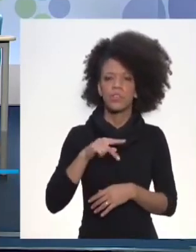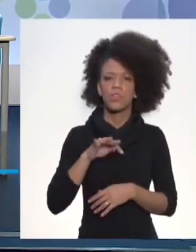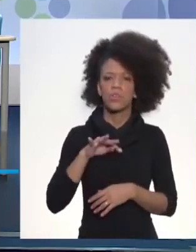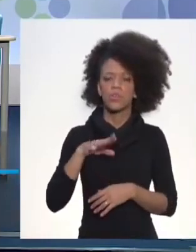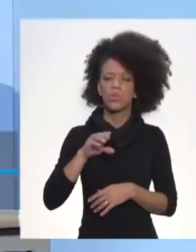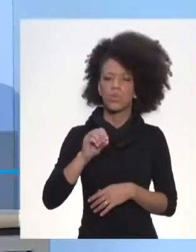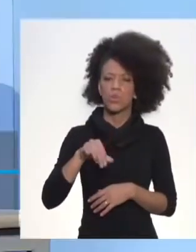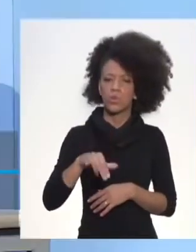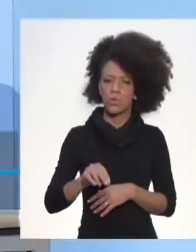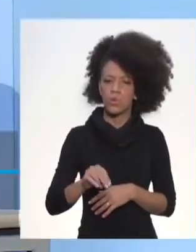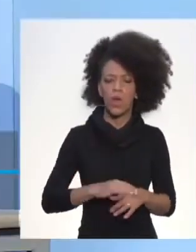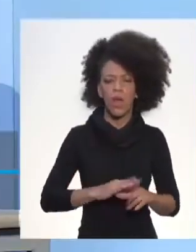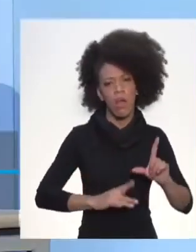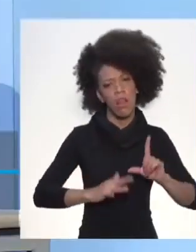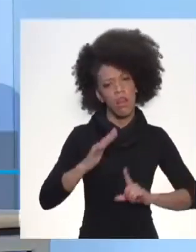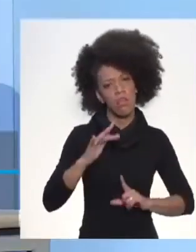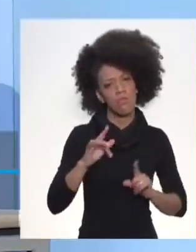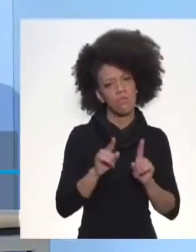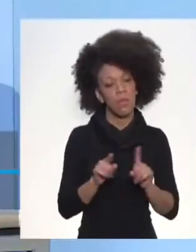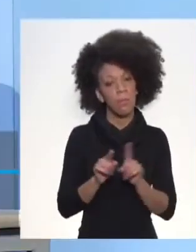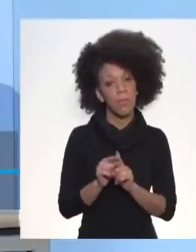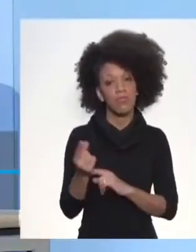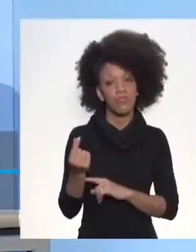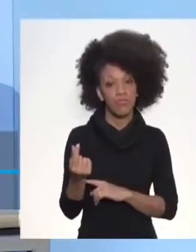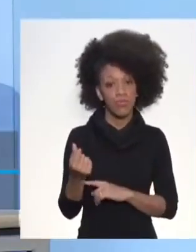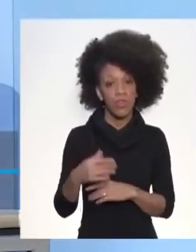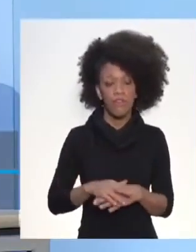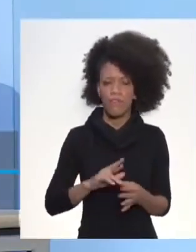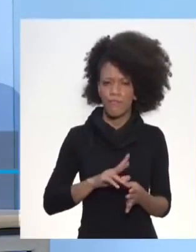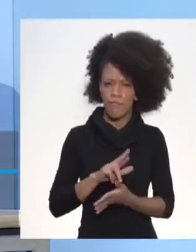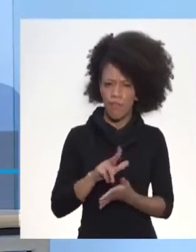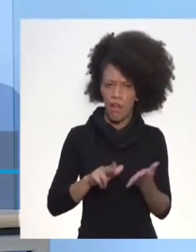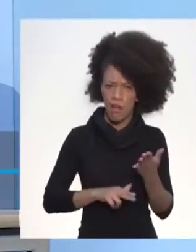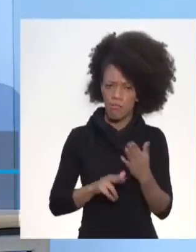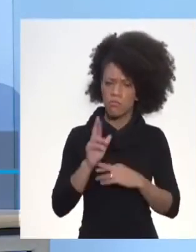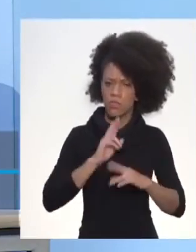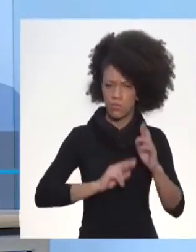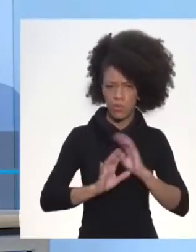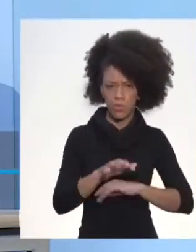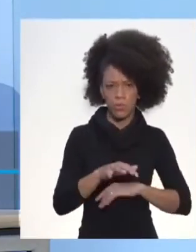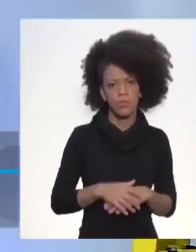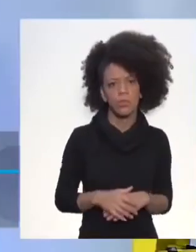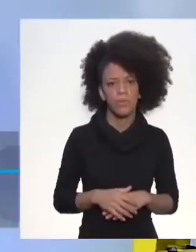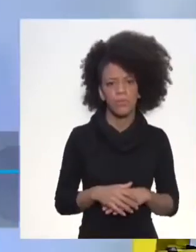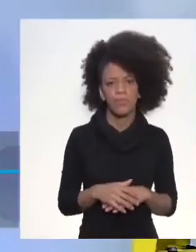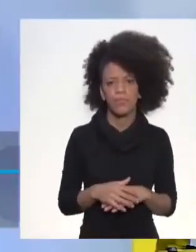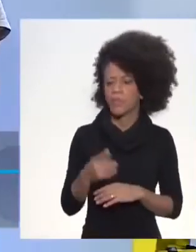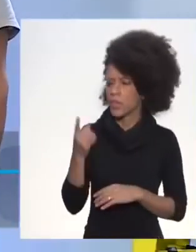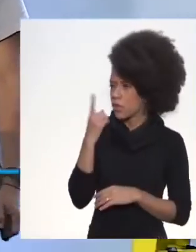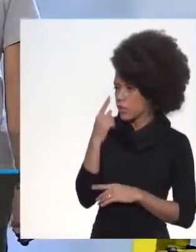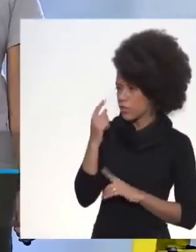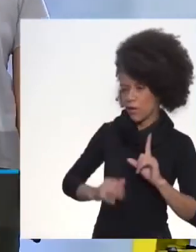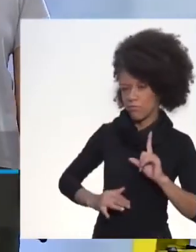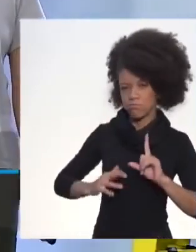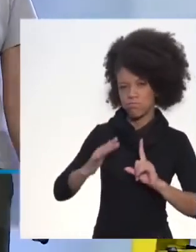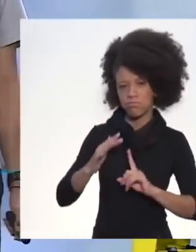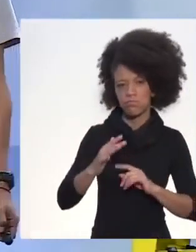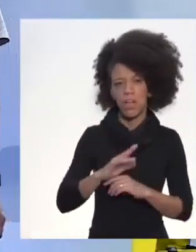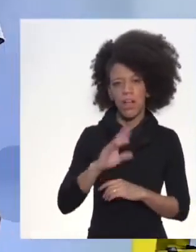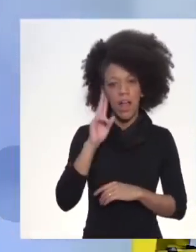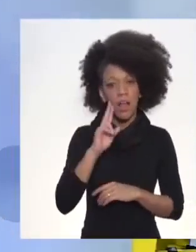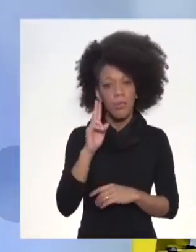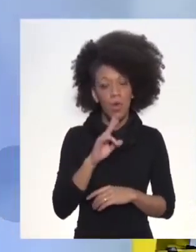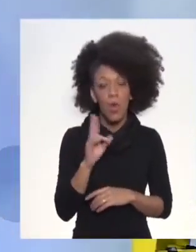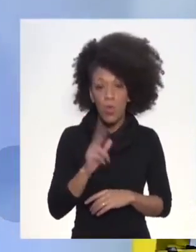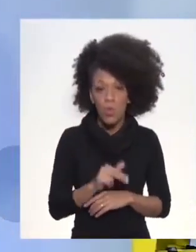xará, disse que é litros e dinheiro. A maioria respondeu isso daí, viu, Ô, Osmar? Tony, tô olhando aqui essa jarra de suco, eu lembrei, nunca tomei